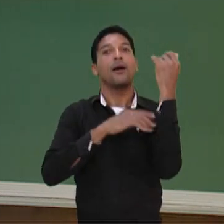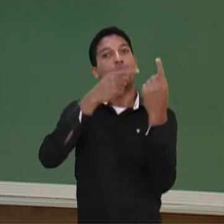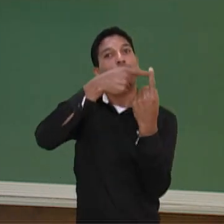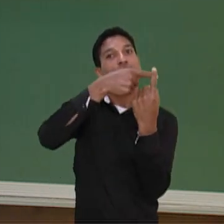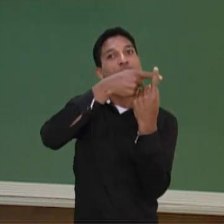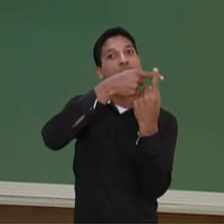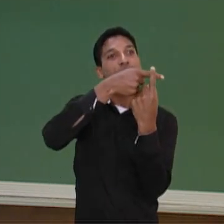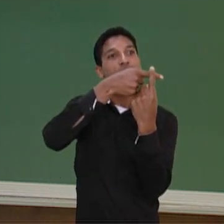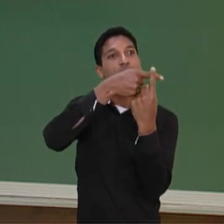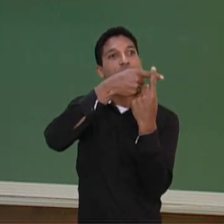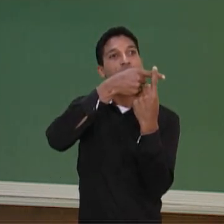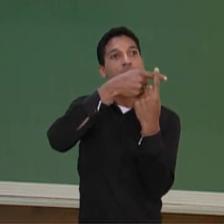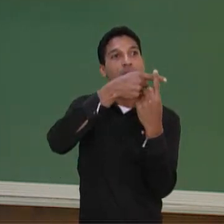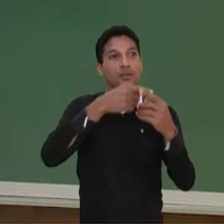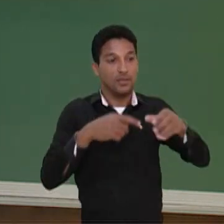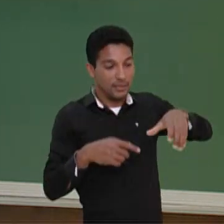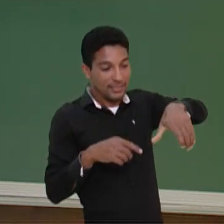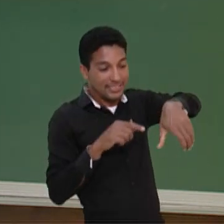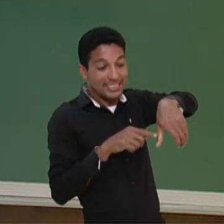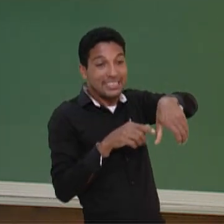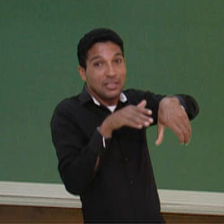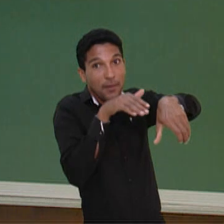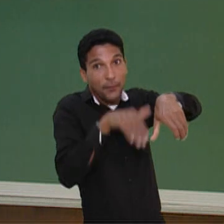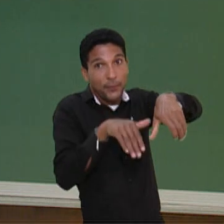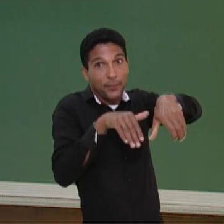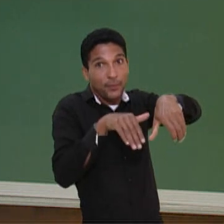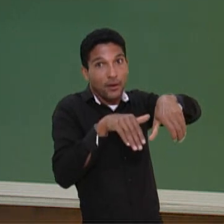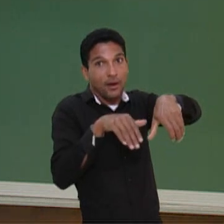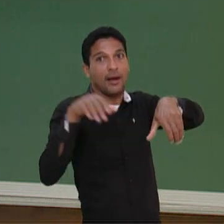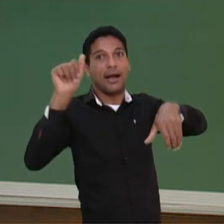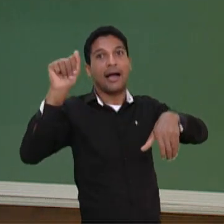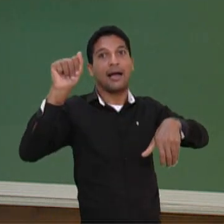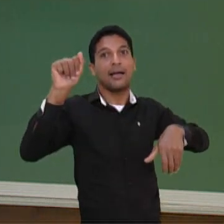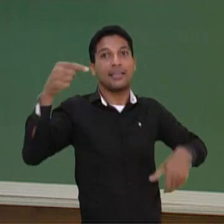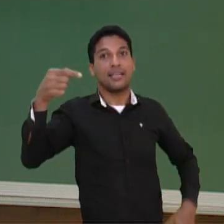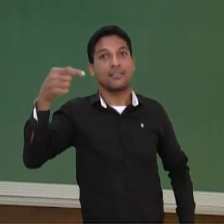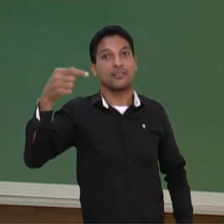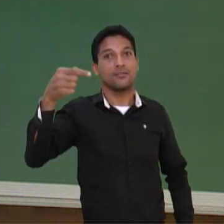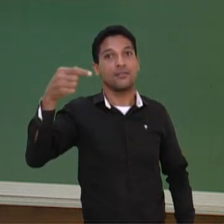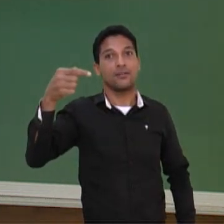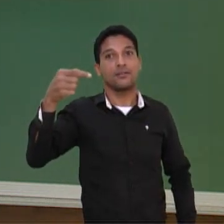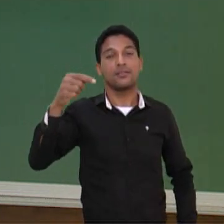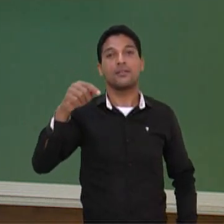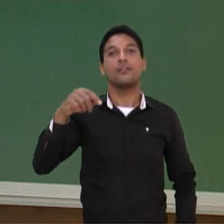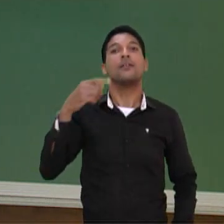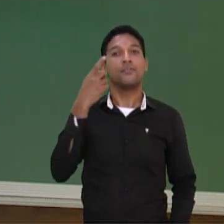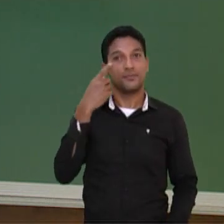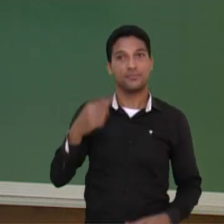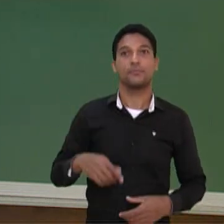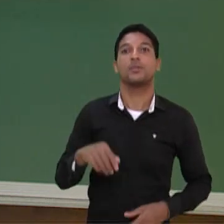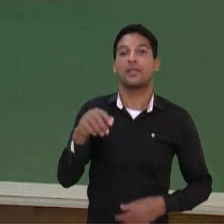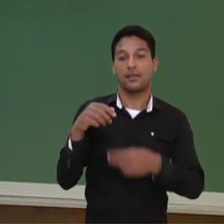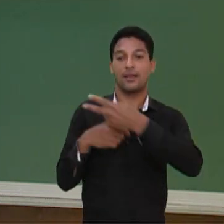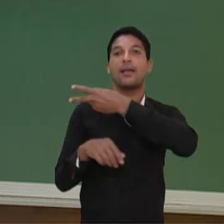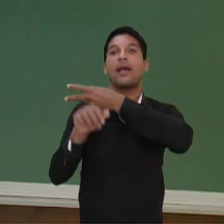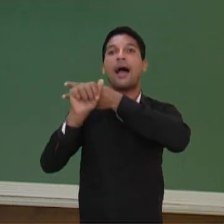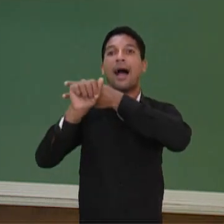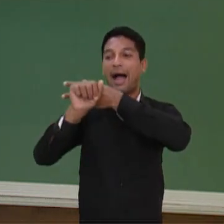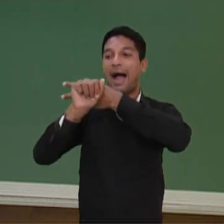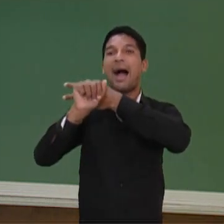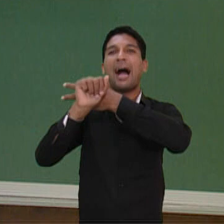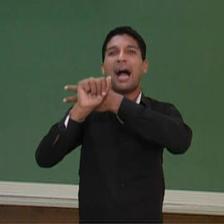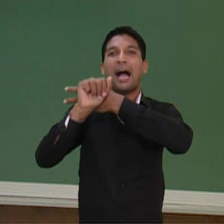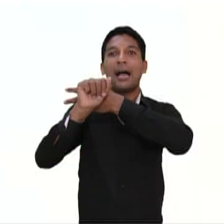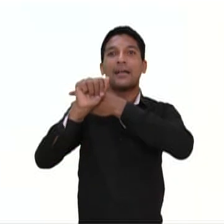parábola, o interior da curva está voltado para baixo. Então, o A é negativo. A menor que zero e B maior que zero. Nós